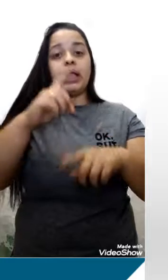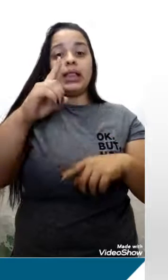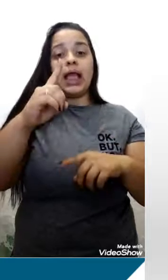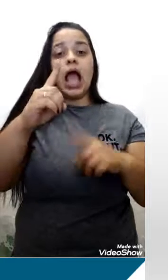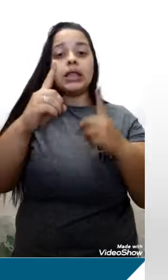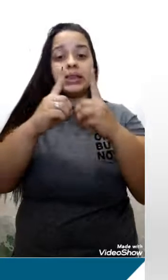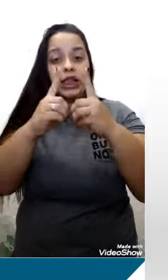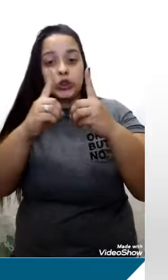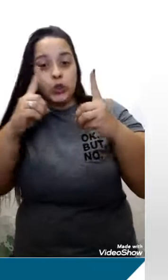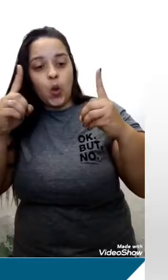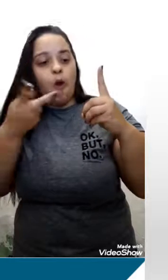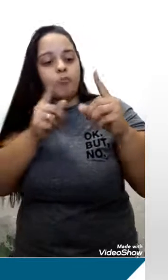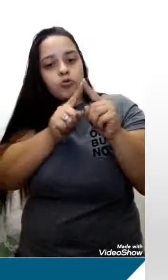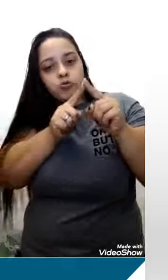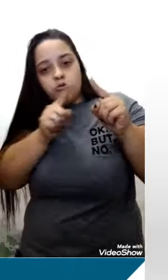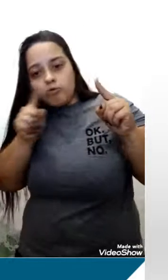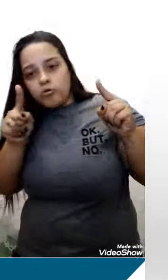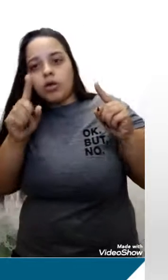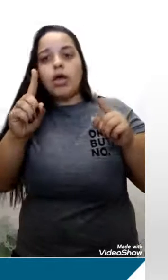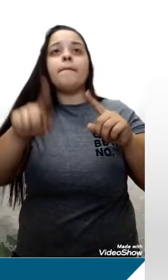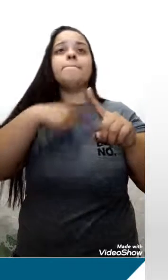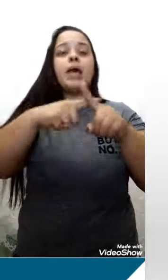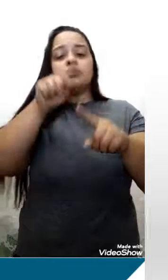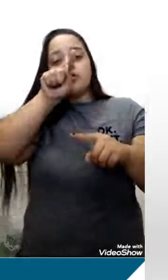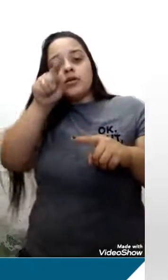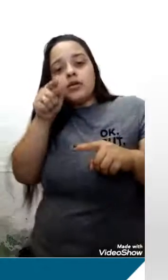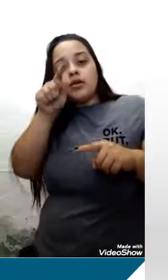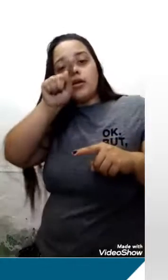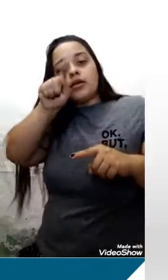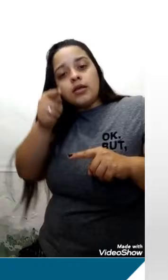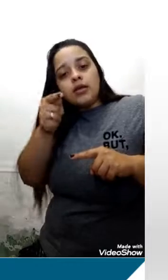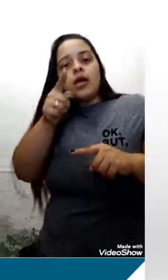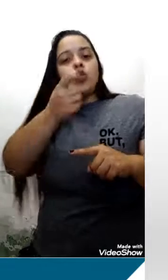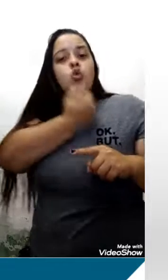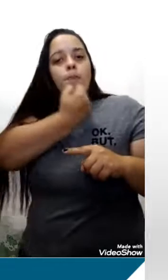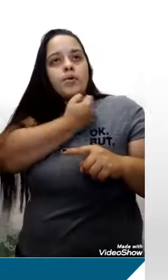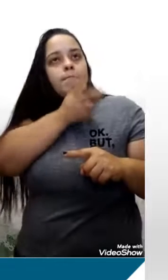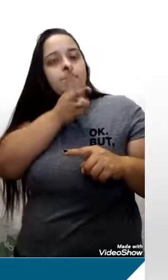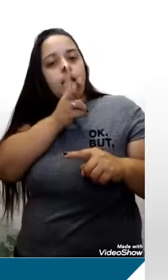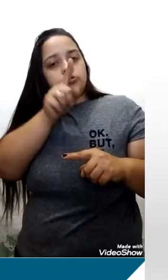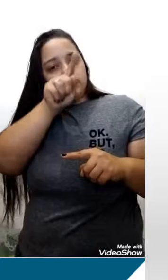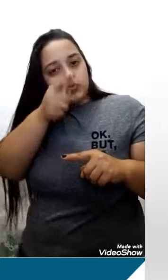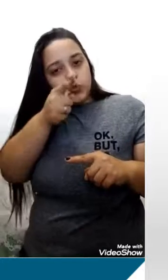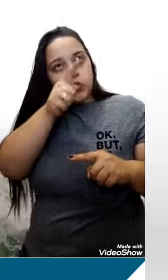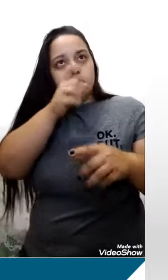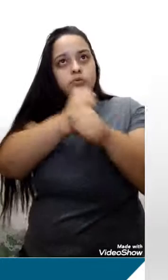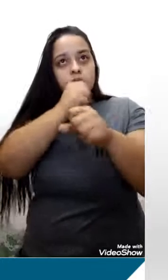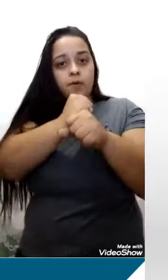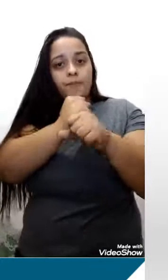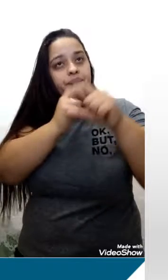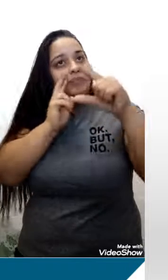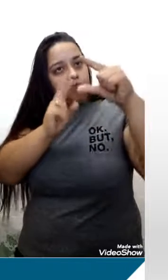módulo do deslocamento D vezes o cosseno de θ. θ, que é o